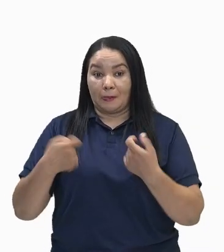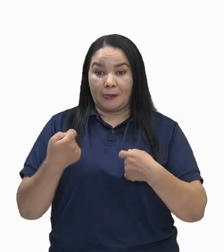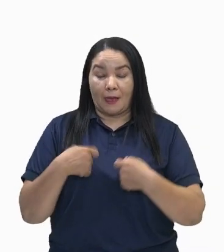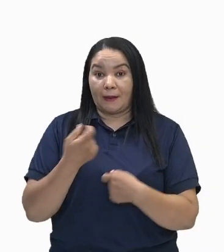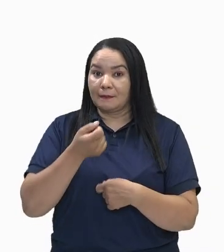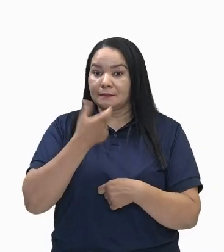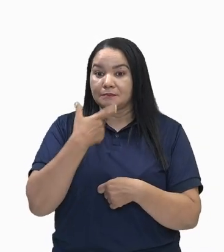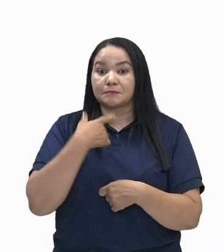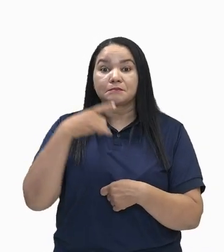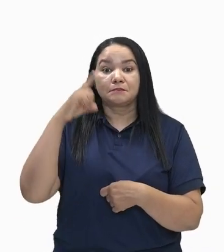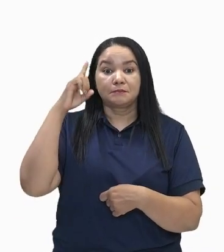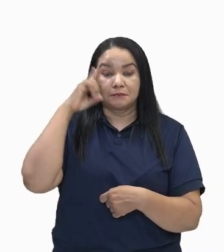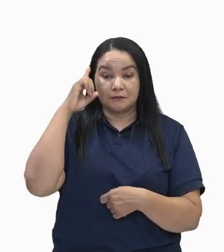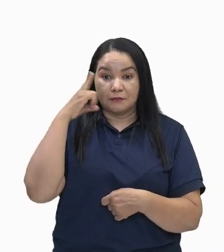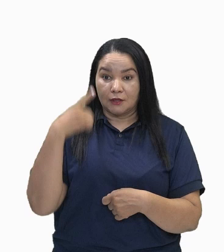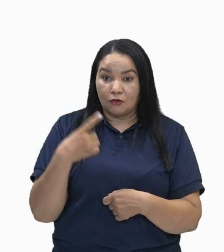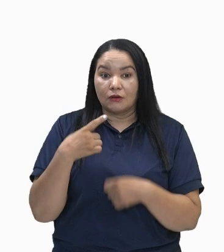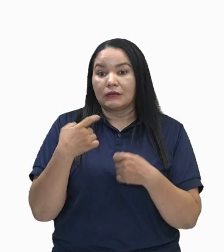contrário, não